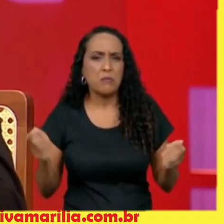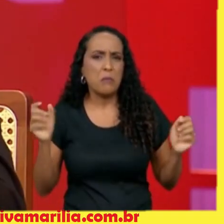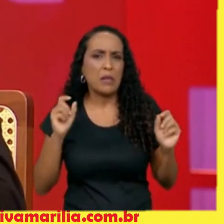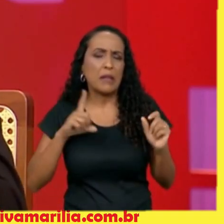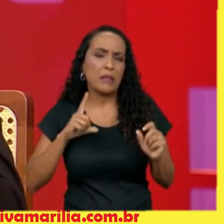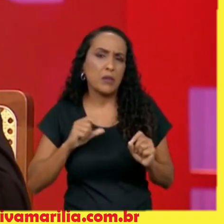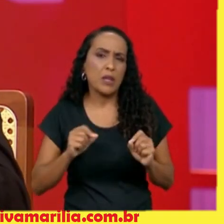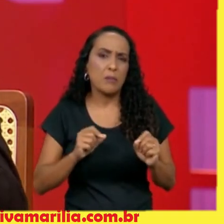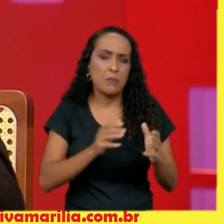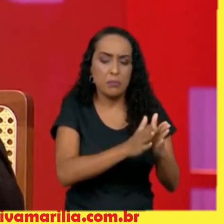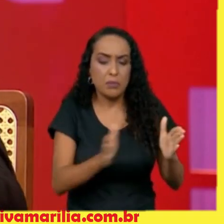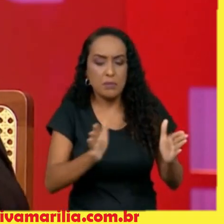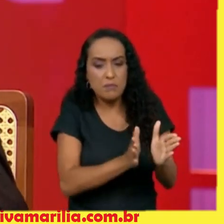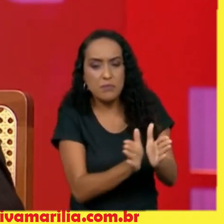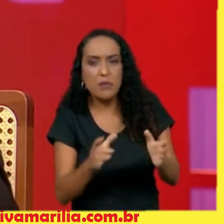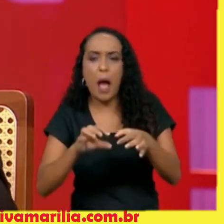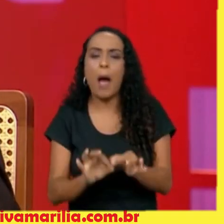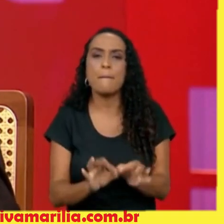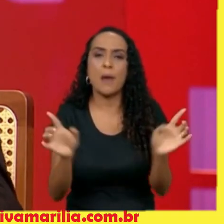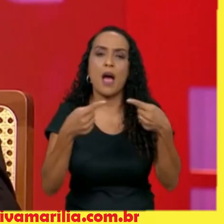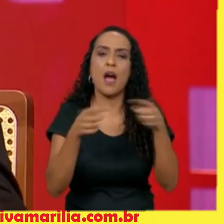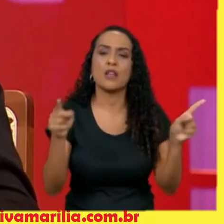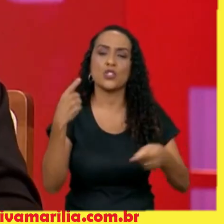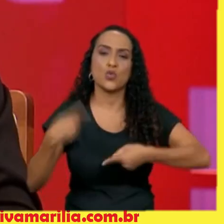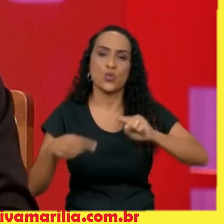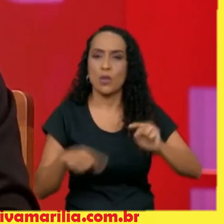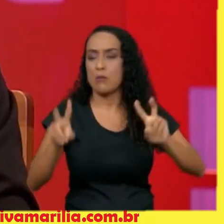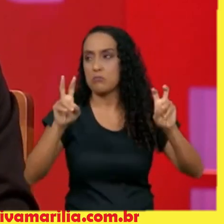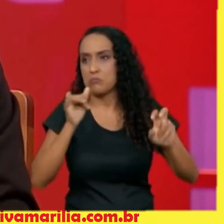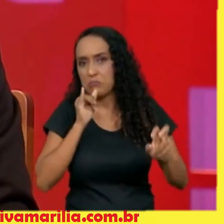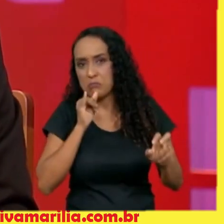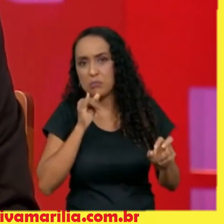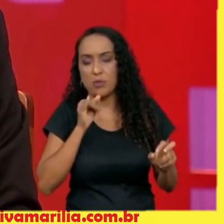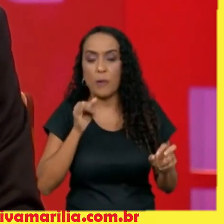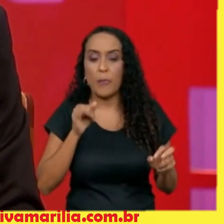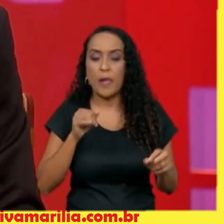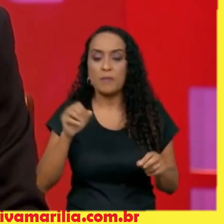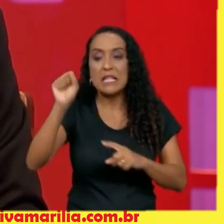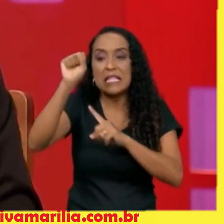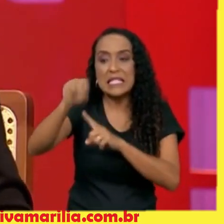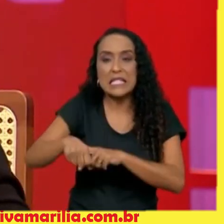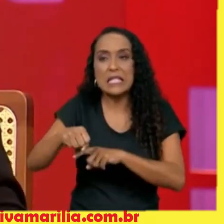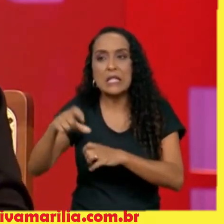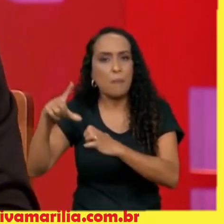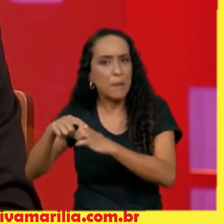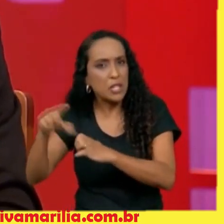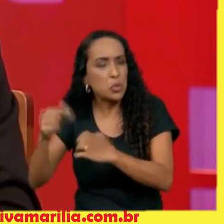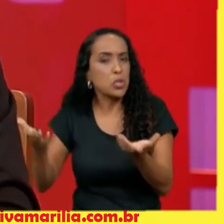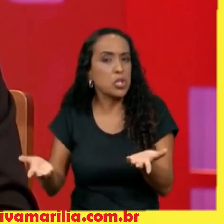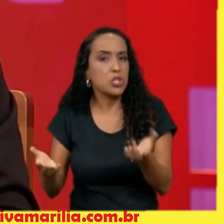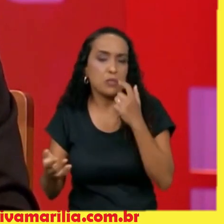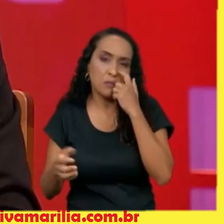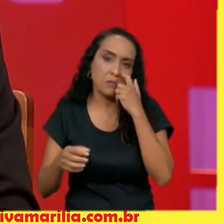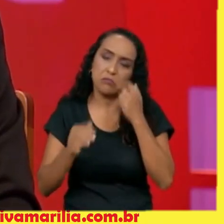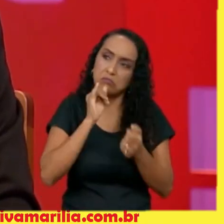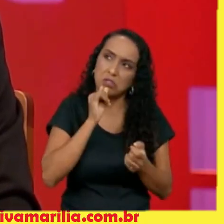por se abrir um pouco mais a discussões por exemplo, sim ao empreendedorismo, por exemplo, ou